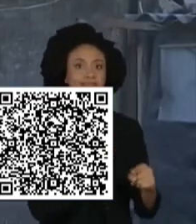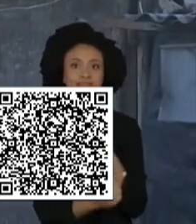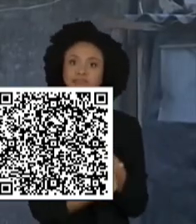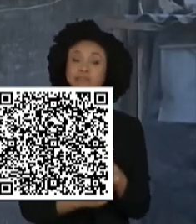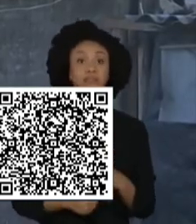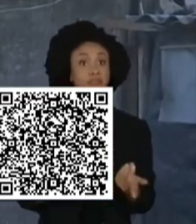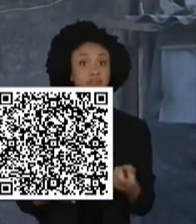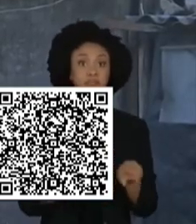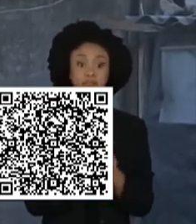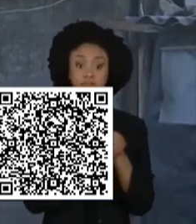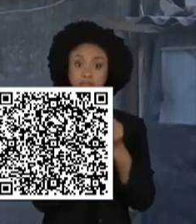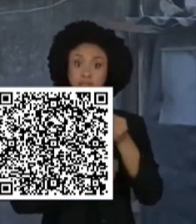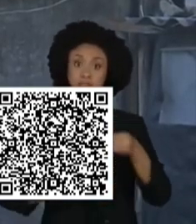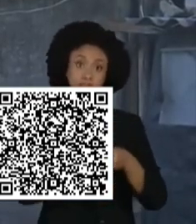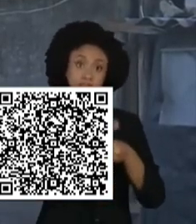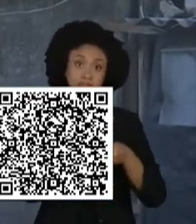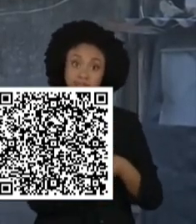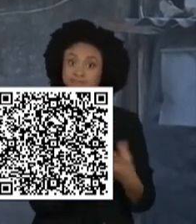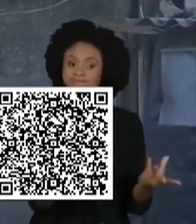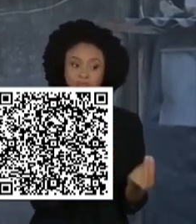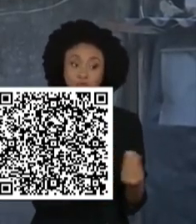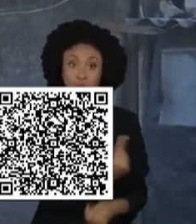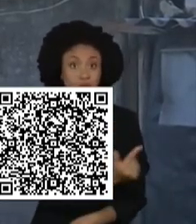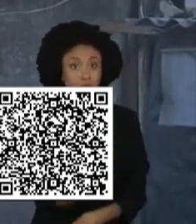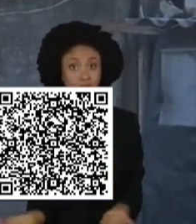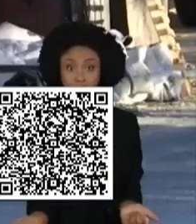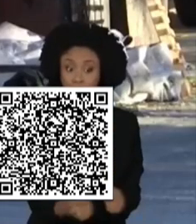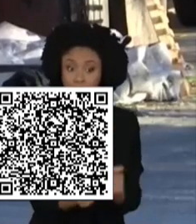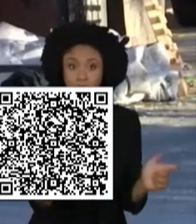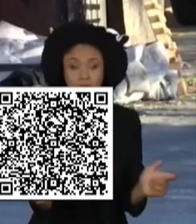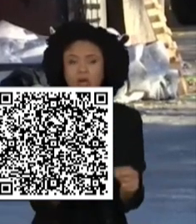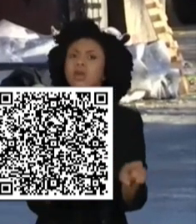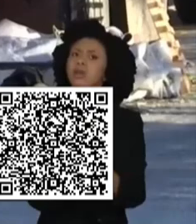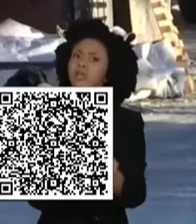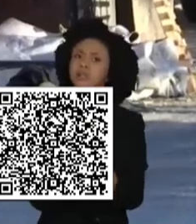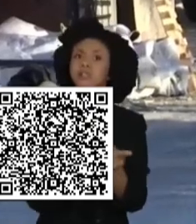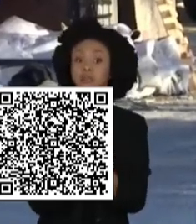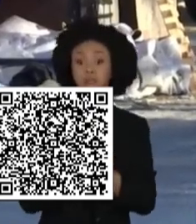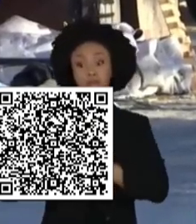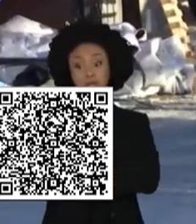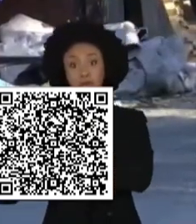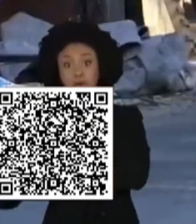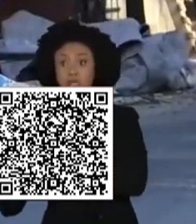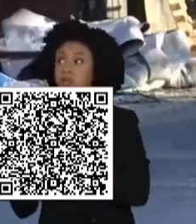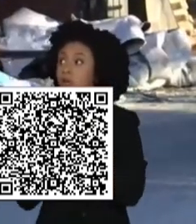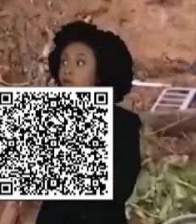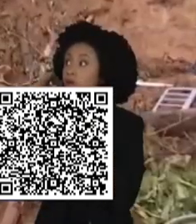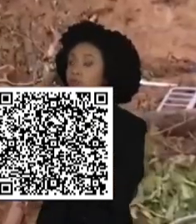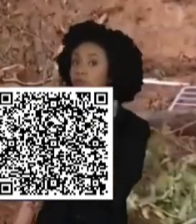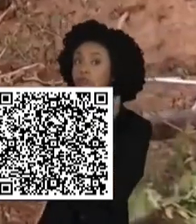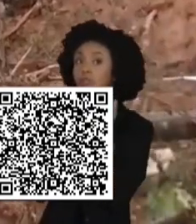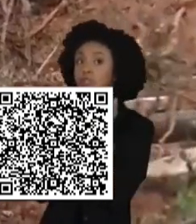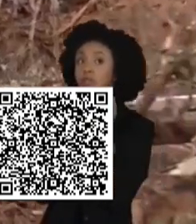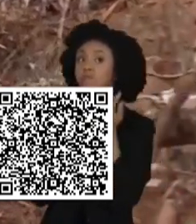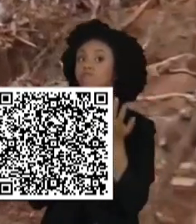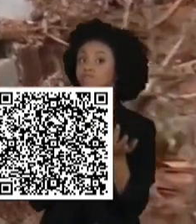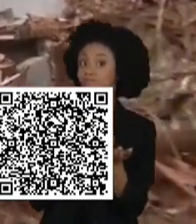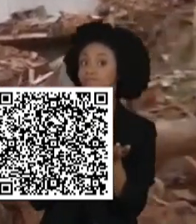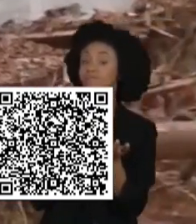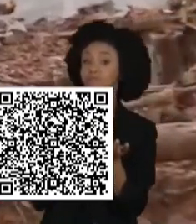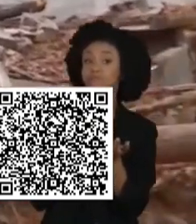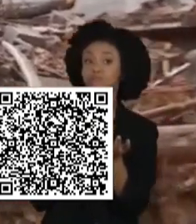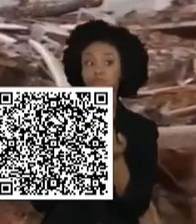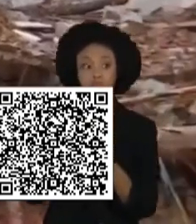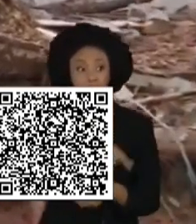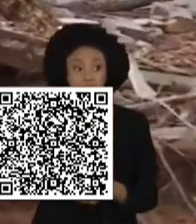inadequadas, saneamento básico inexistente, de questões inclusive de educação e informação que permitam